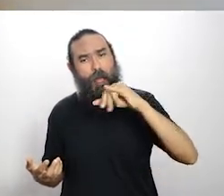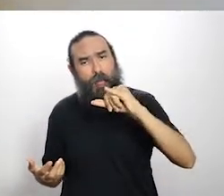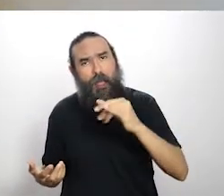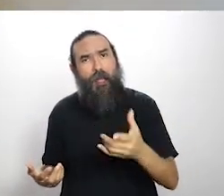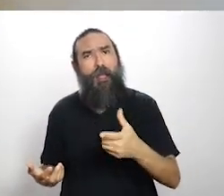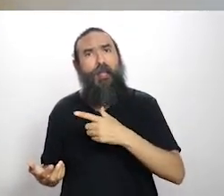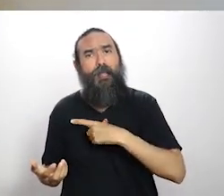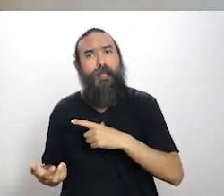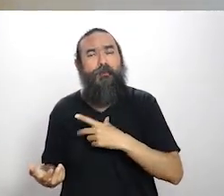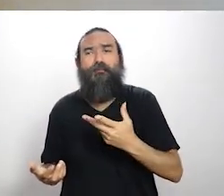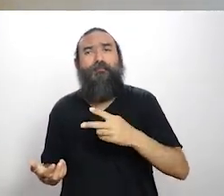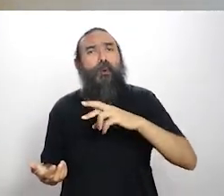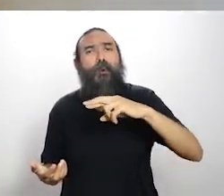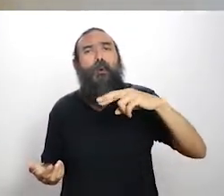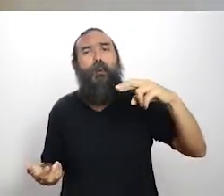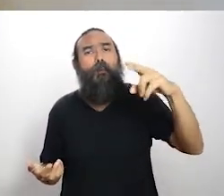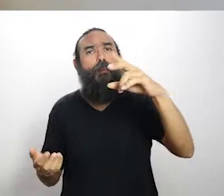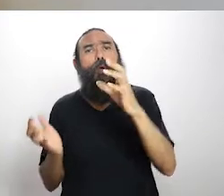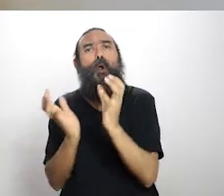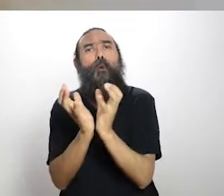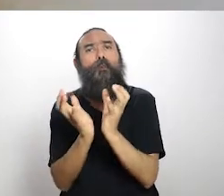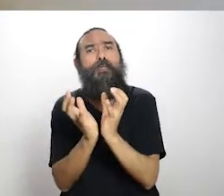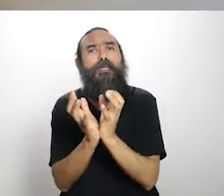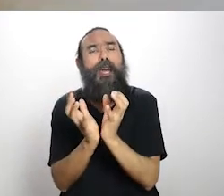nas comunidades, que nem temos muito.